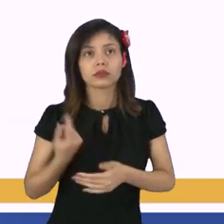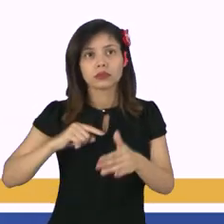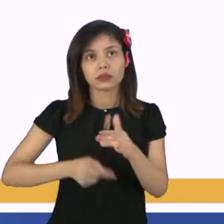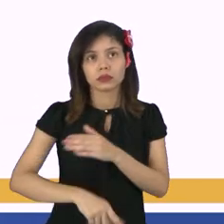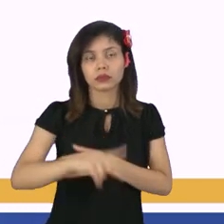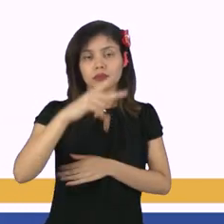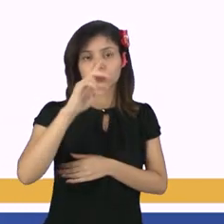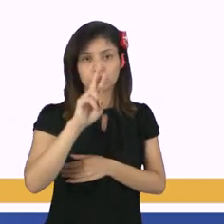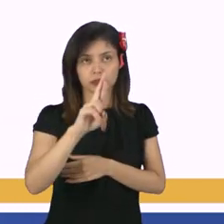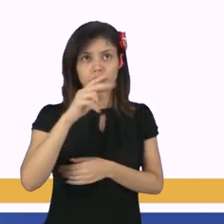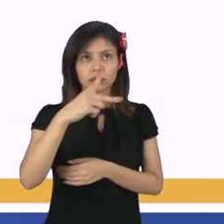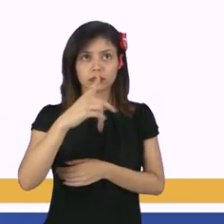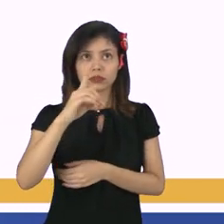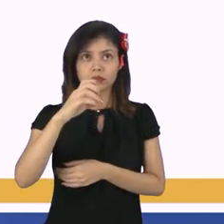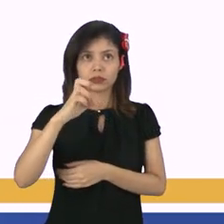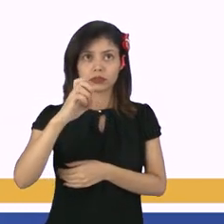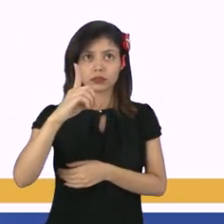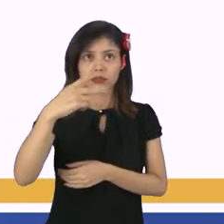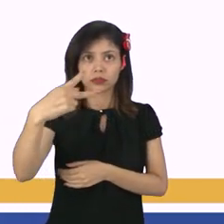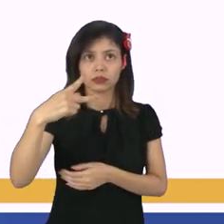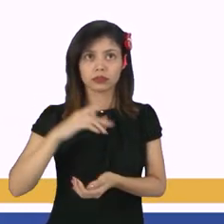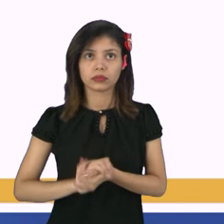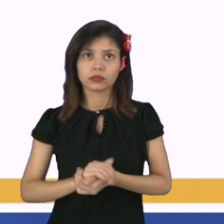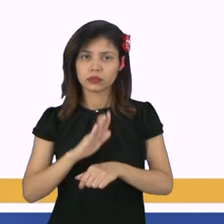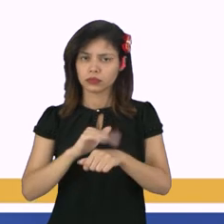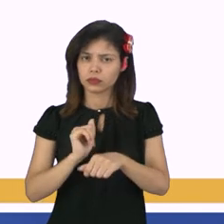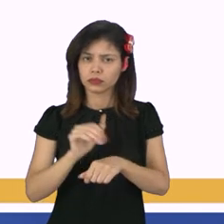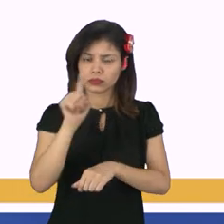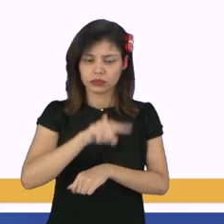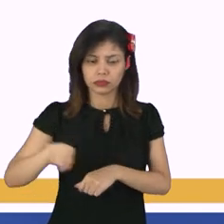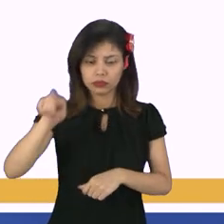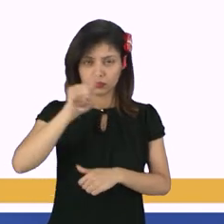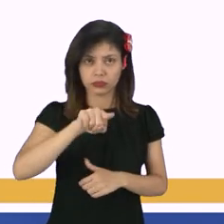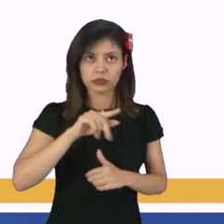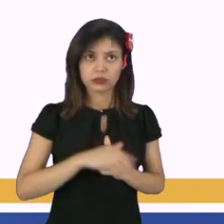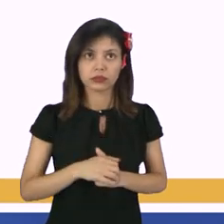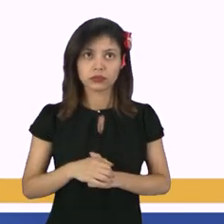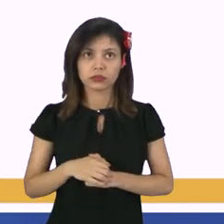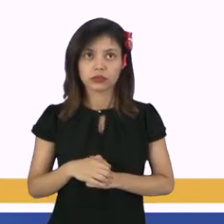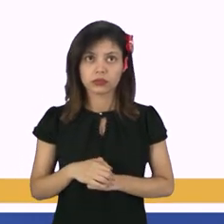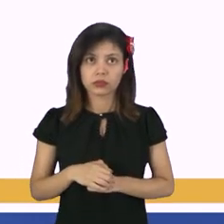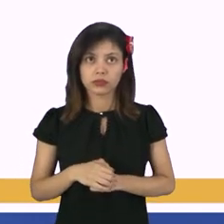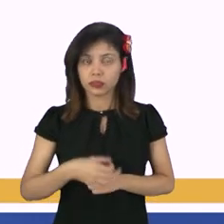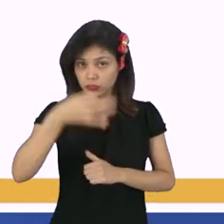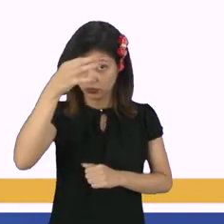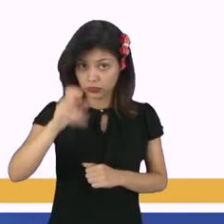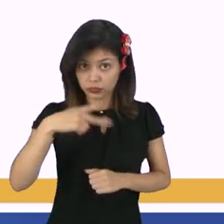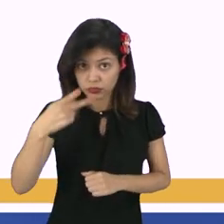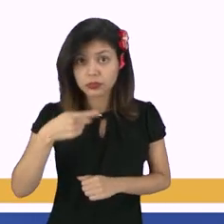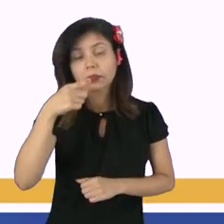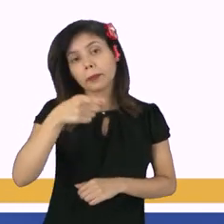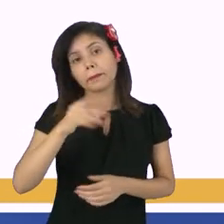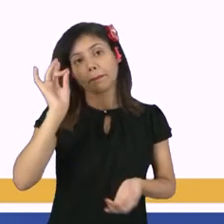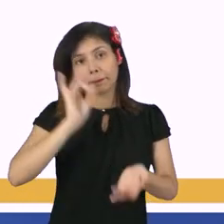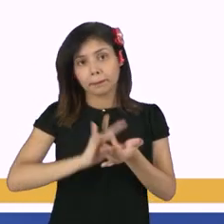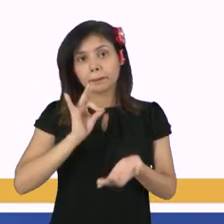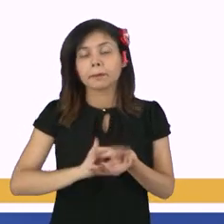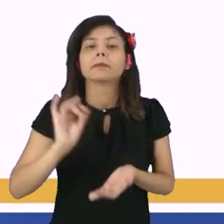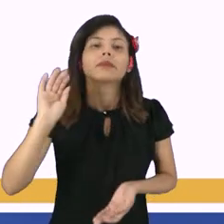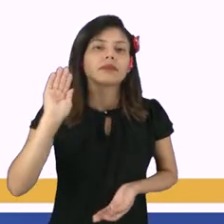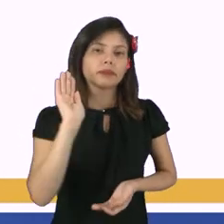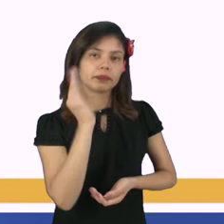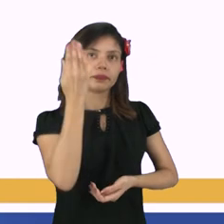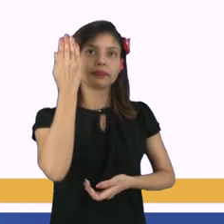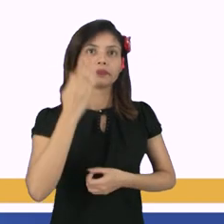ou inferior a RDP é chamado de esfera eu estou afirmando para você eu quero que você me diga se isso é